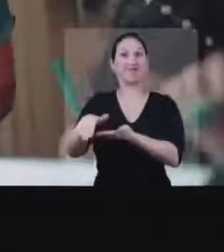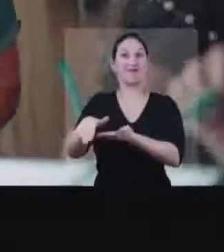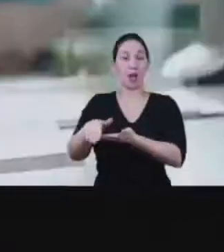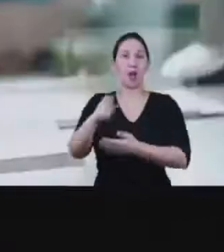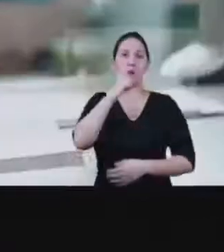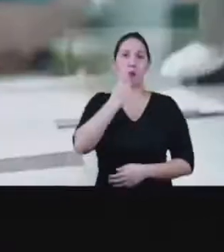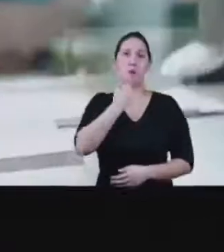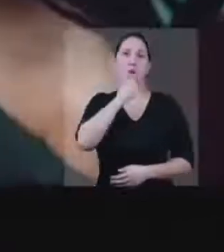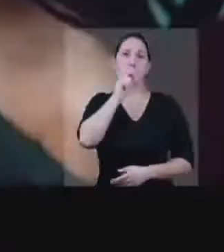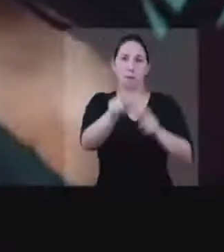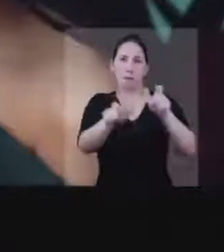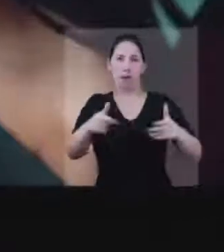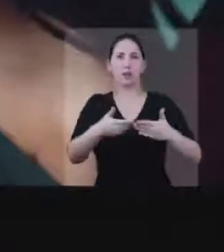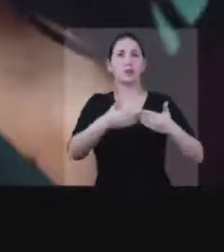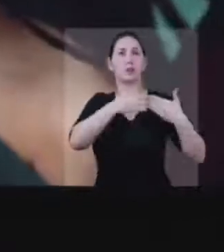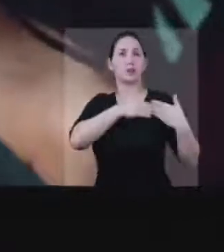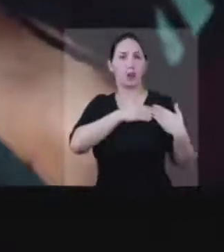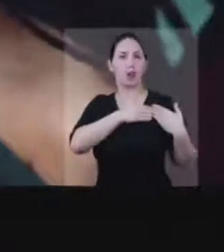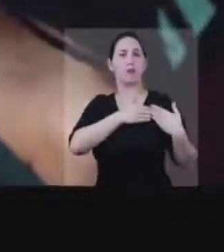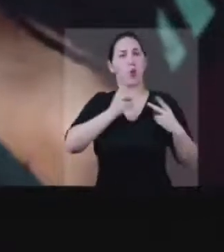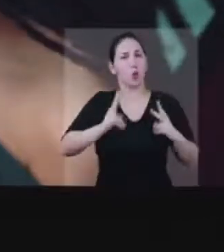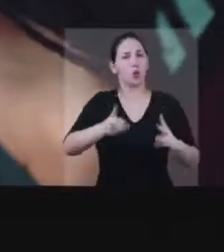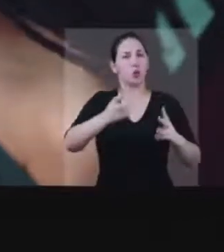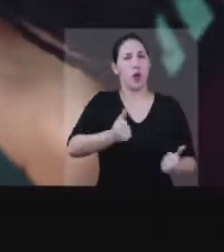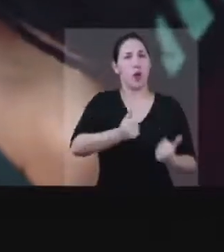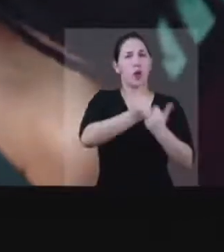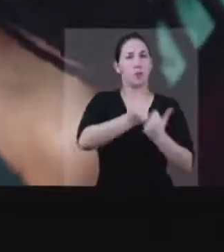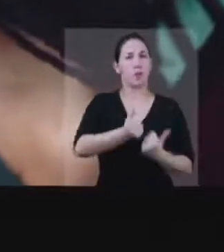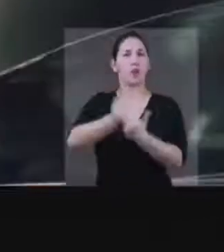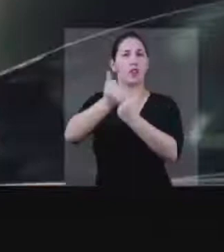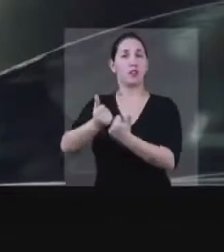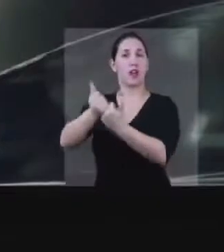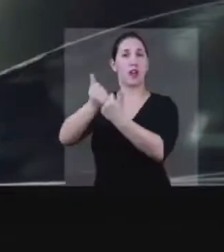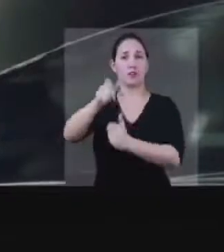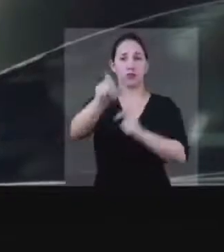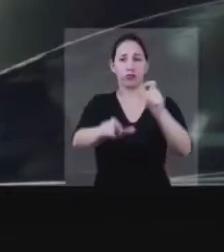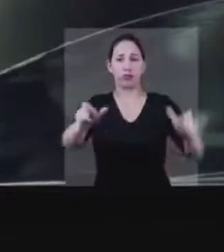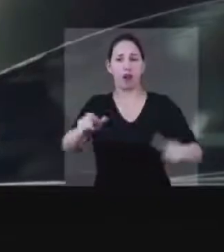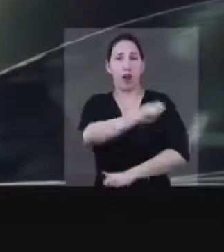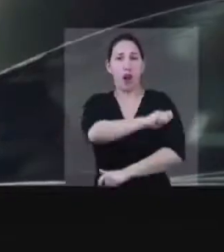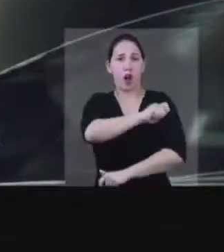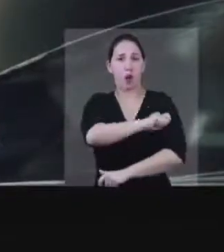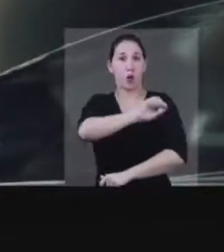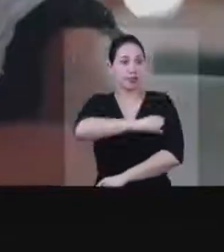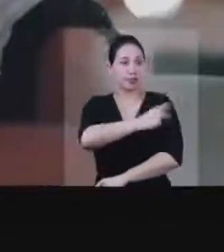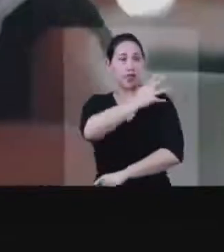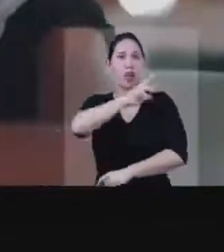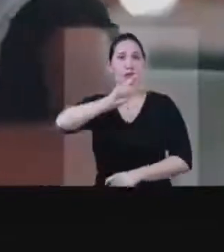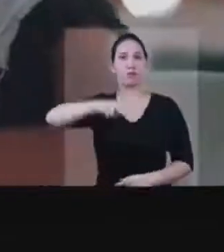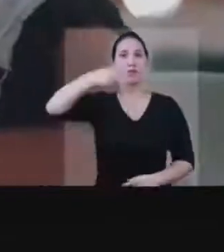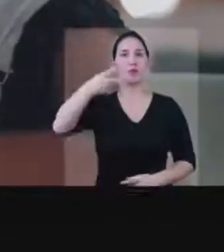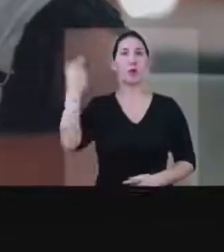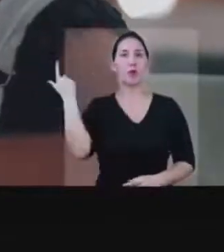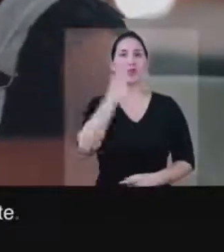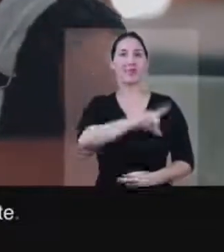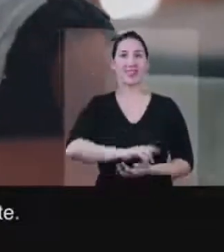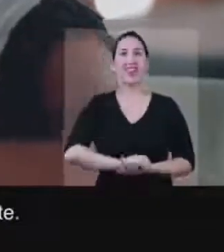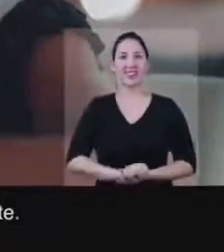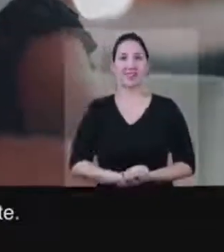Mães, pais, responsáveis, continuem apoiando. Só assim, nossos estudantes vão avançar para a próxima